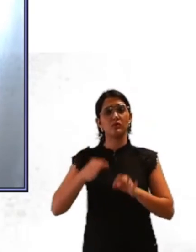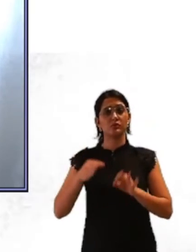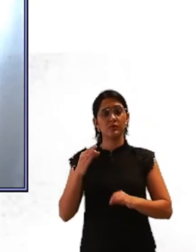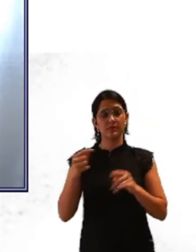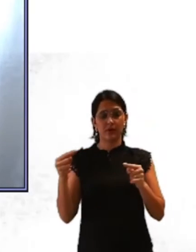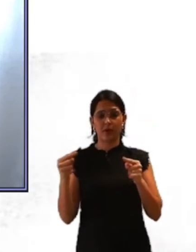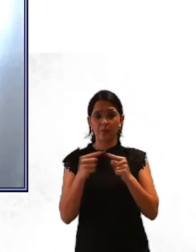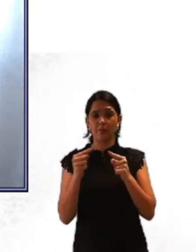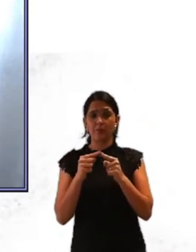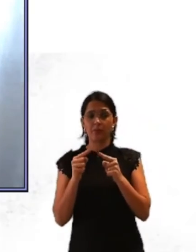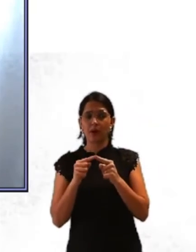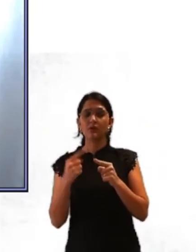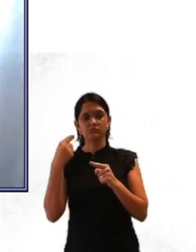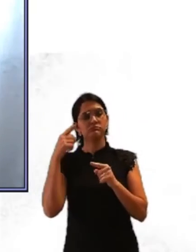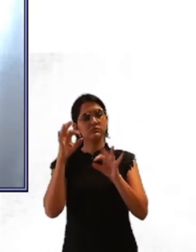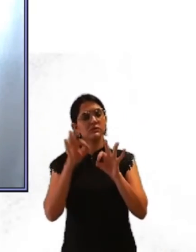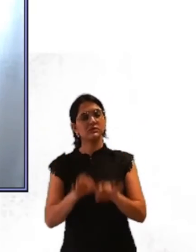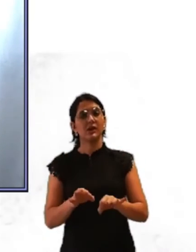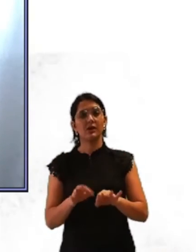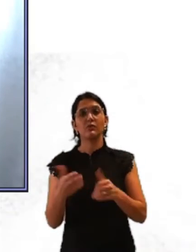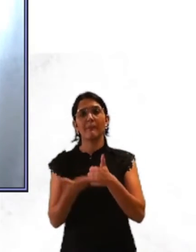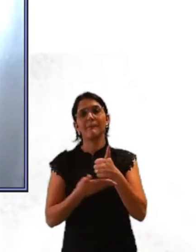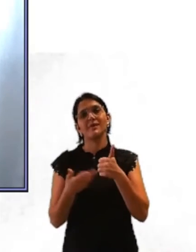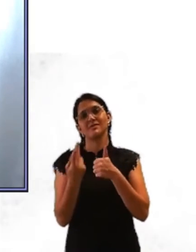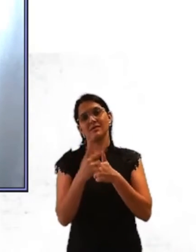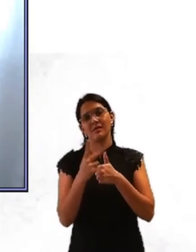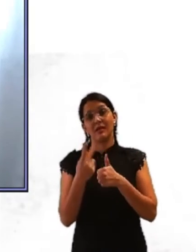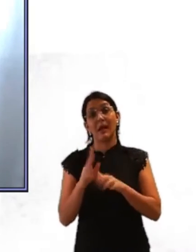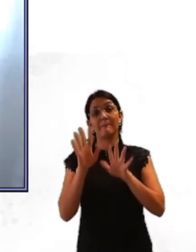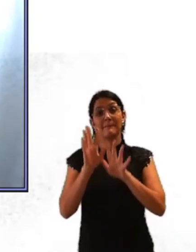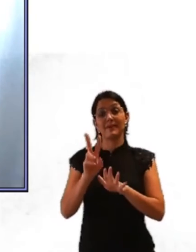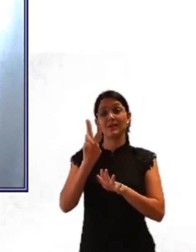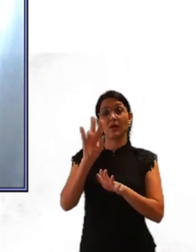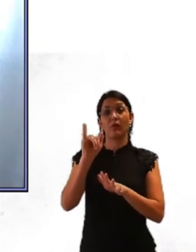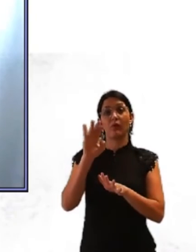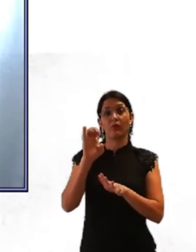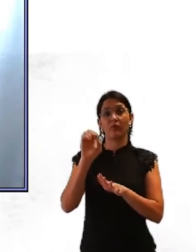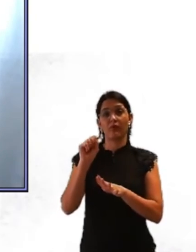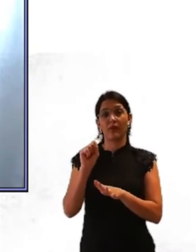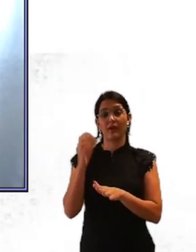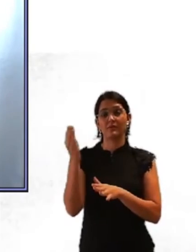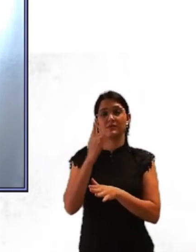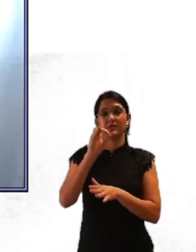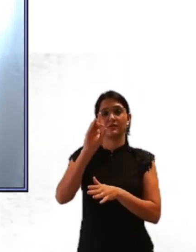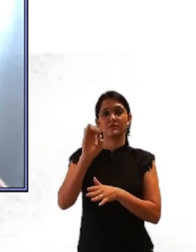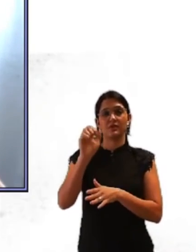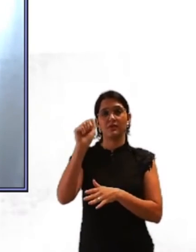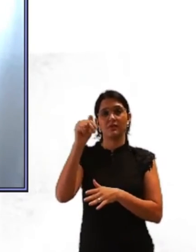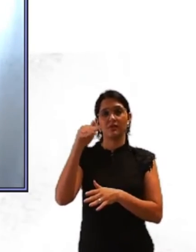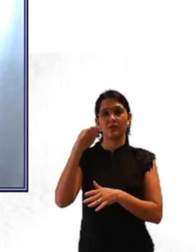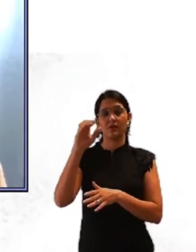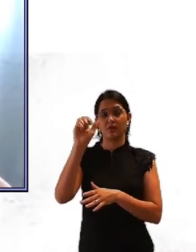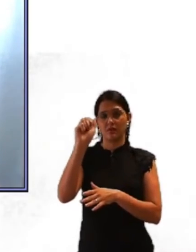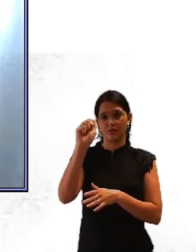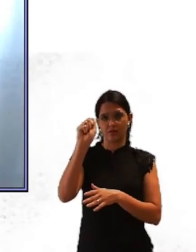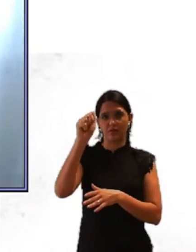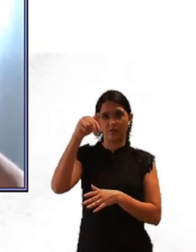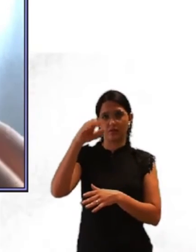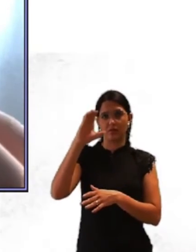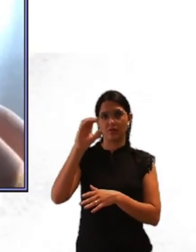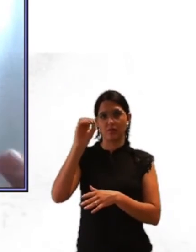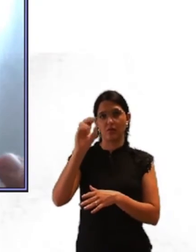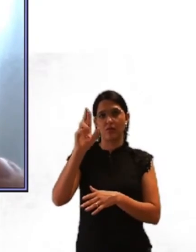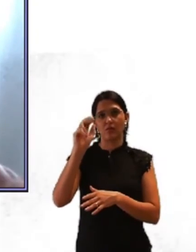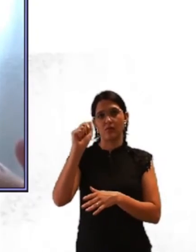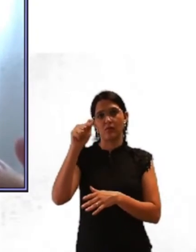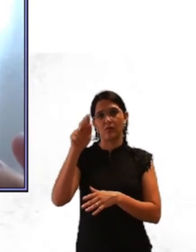viés de confirmação. Né? Mas ele, no caso do viés de ancoragem, especificamente, ele vai se lastrear ali, ele vai se embasar